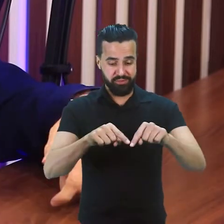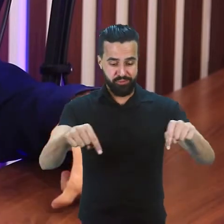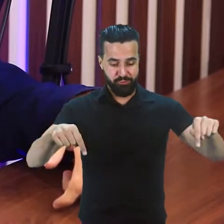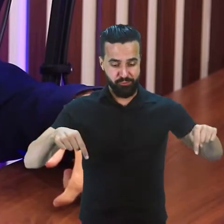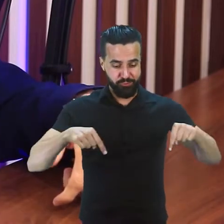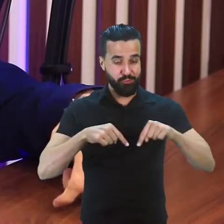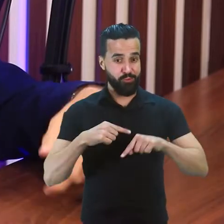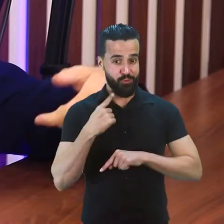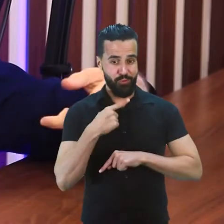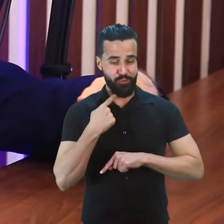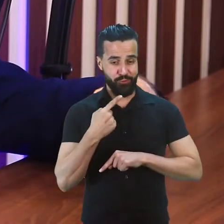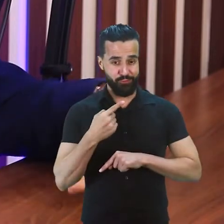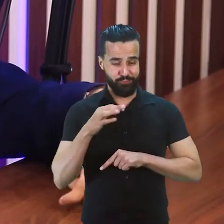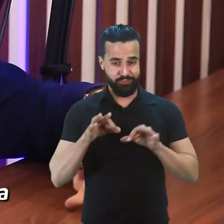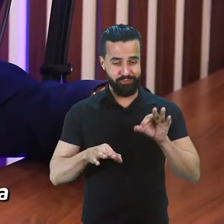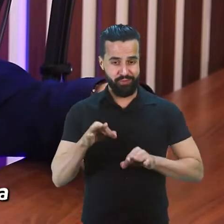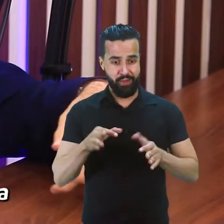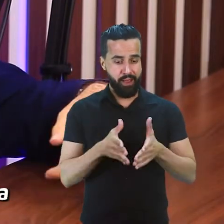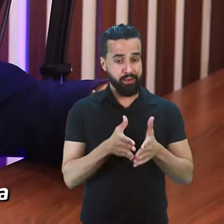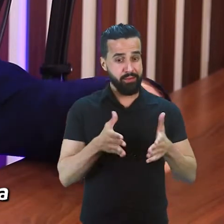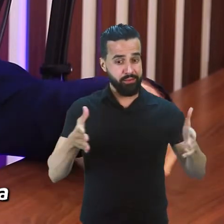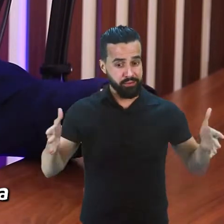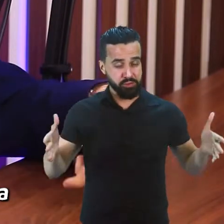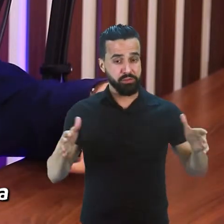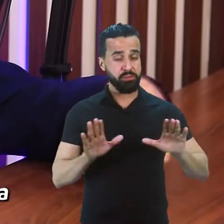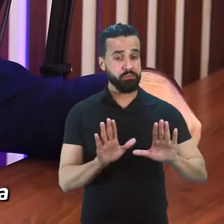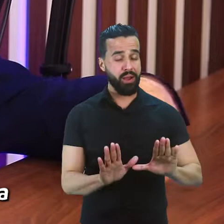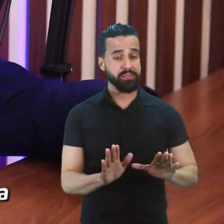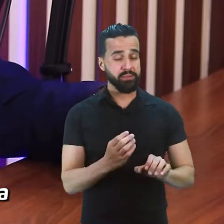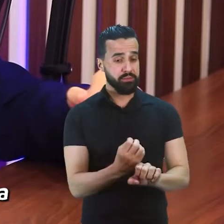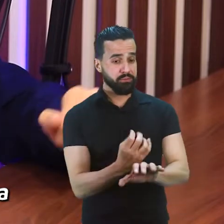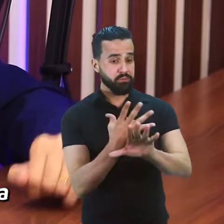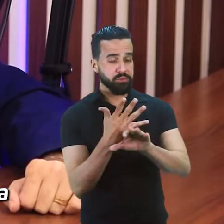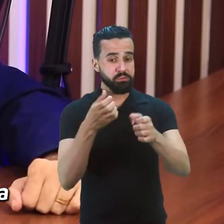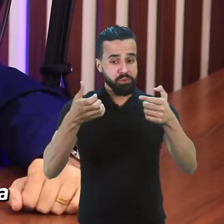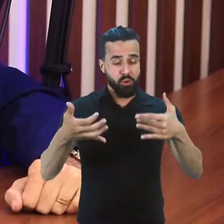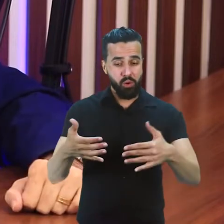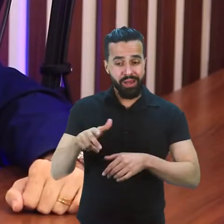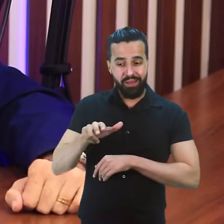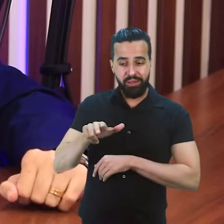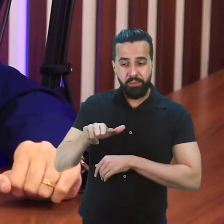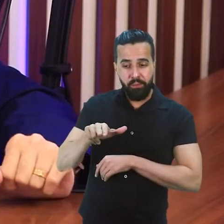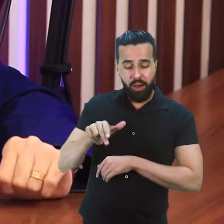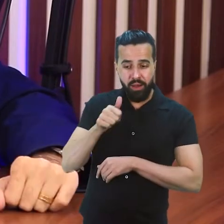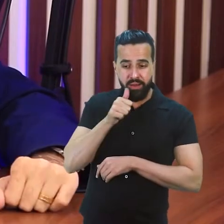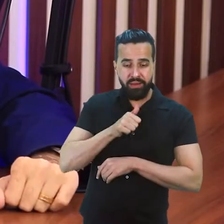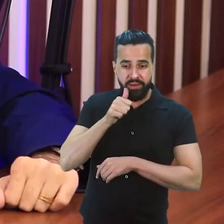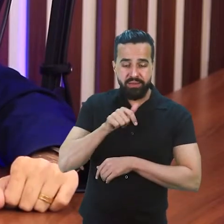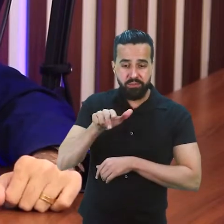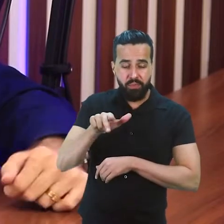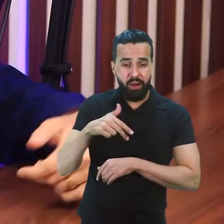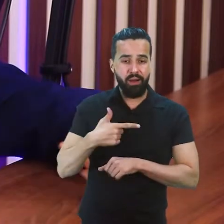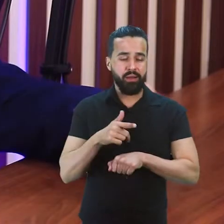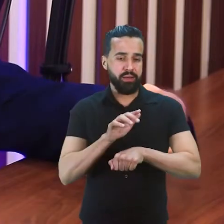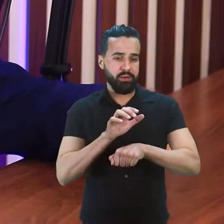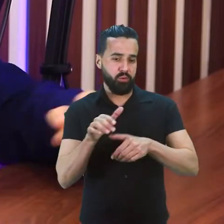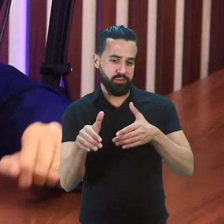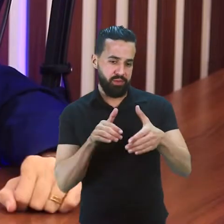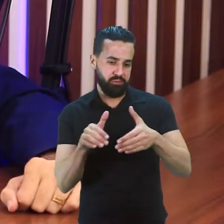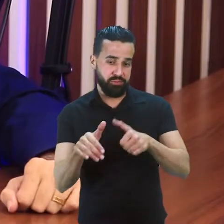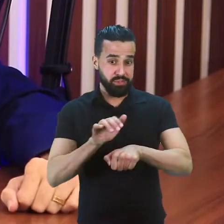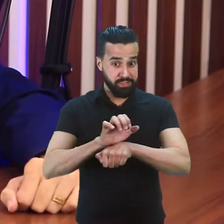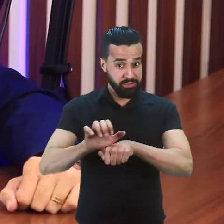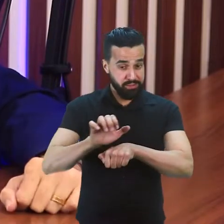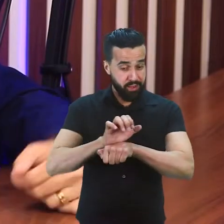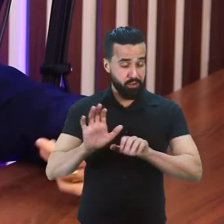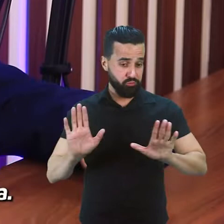falou, por telefone, ele falou, minha irmã, que é a coordenadora da parte de estágio no escritório, né, e tal. Mas aí eu falei para